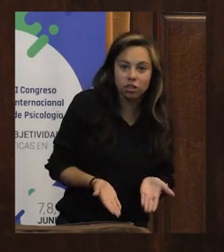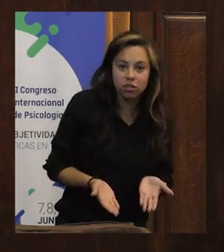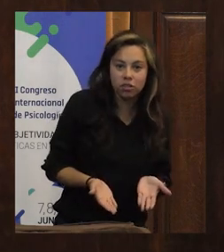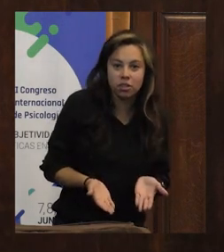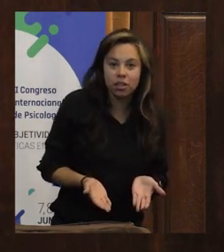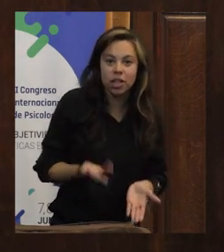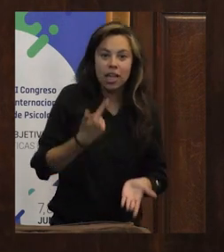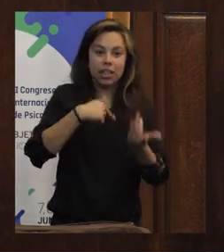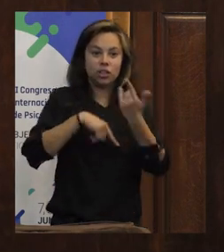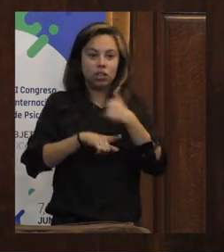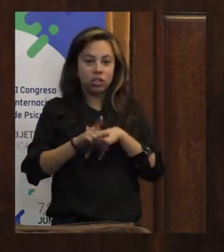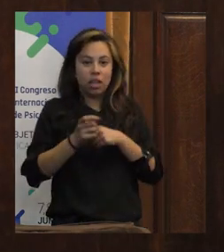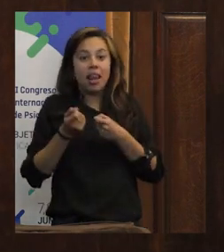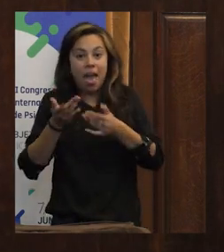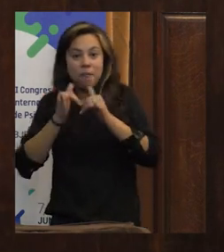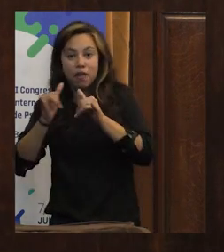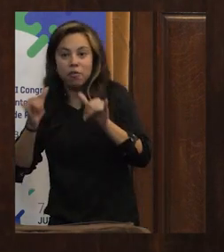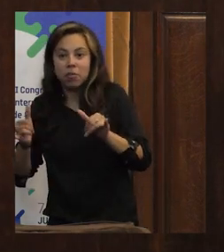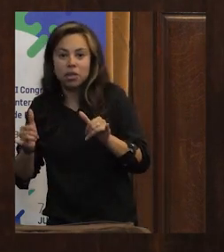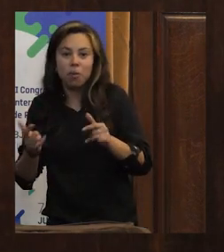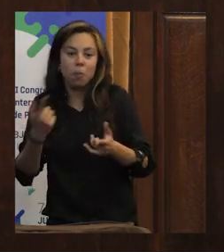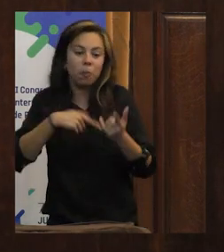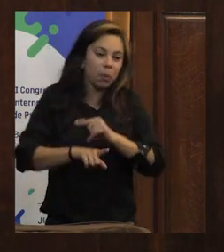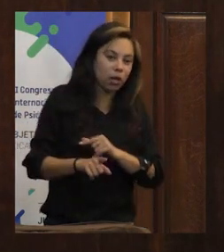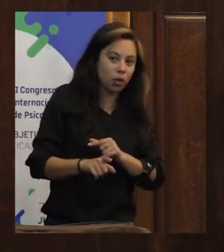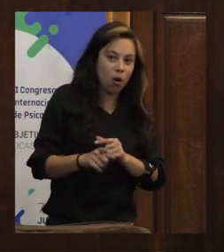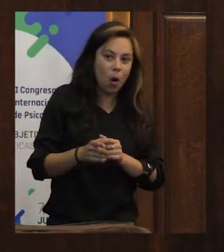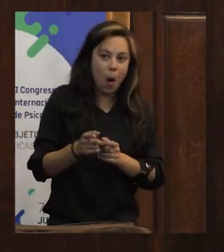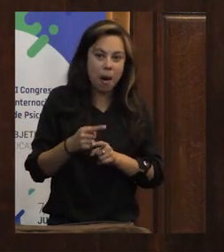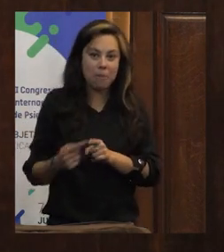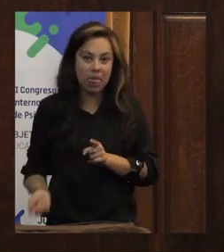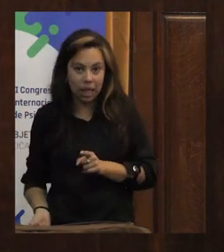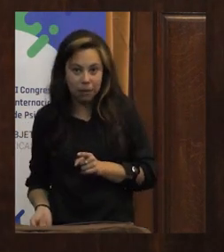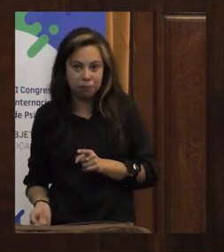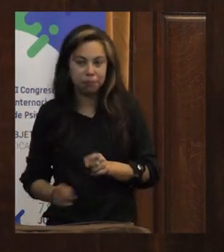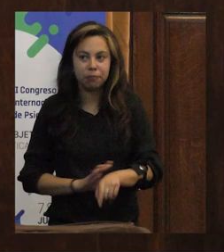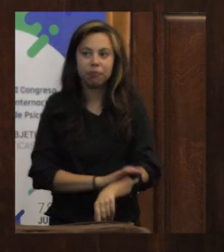Sim. E há um complicômetro nisto, porque a informação